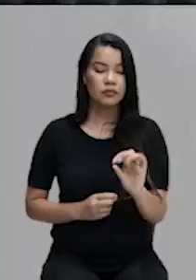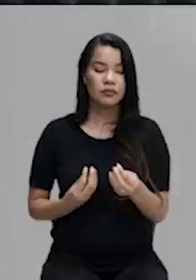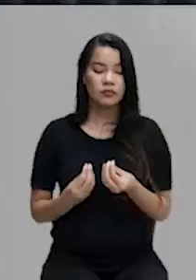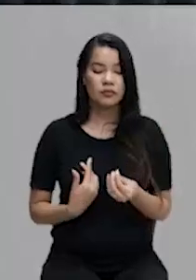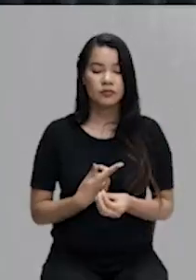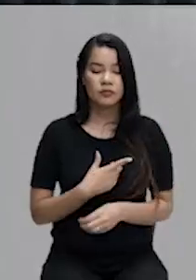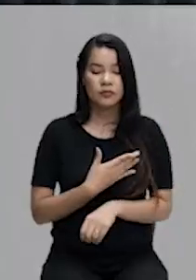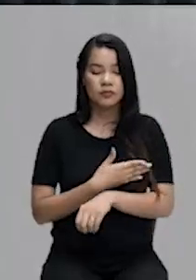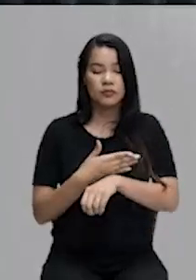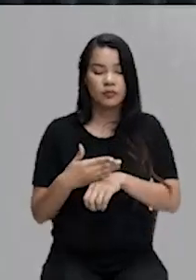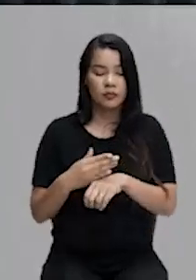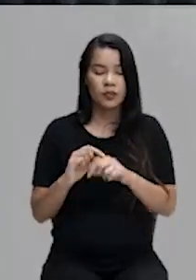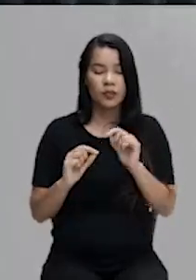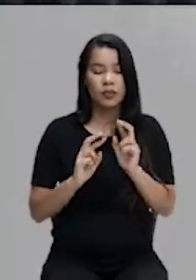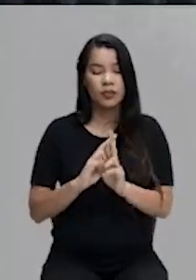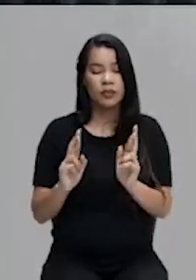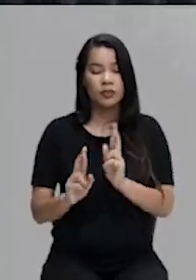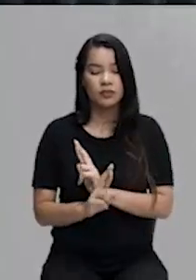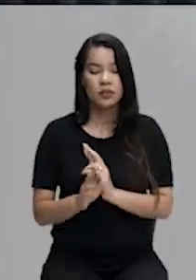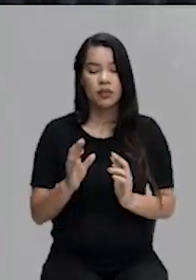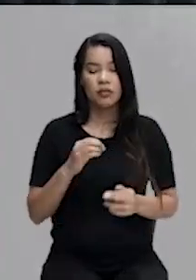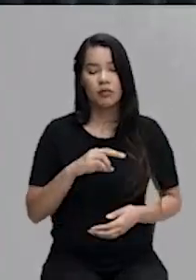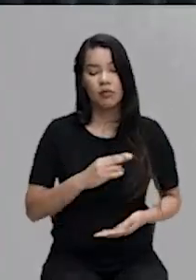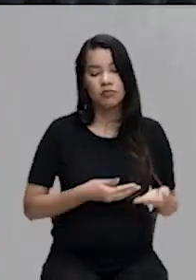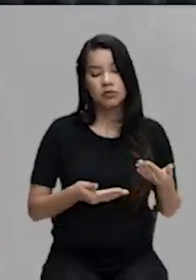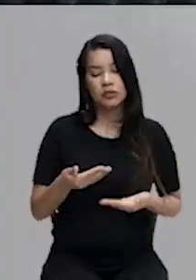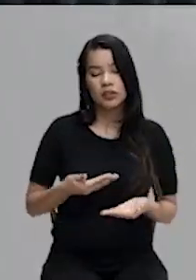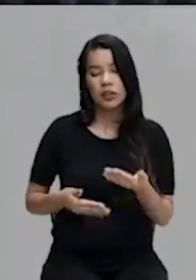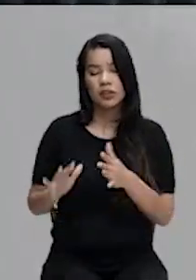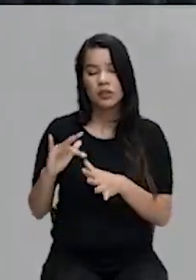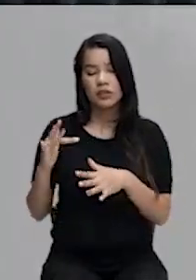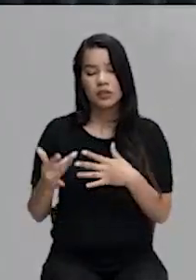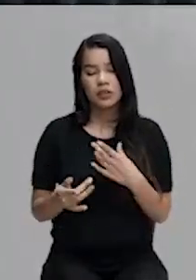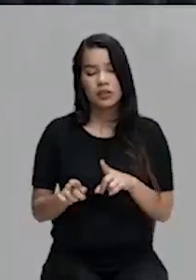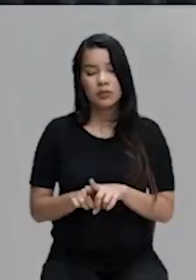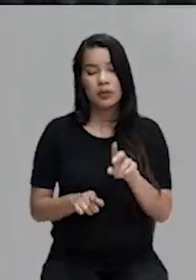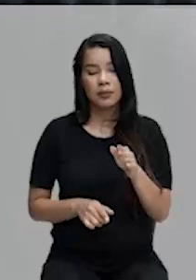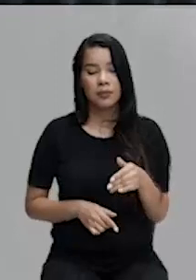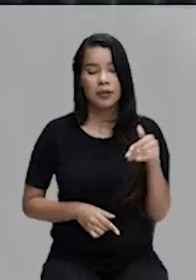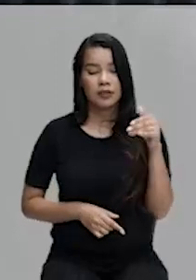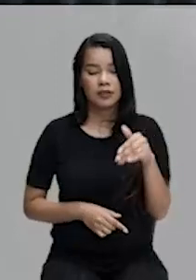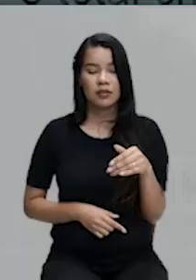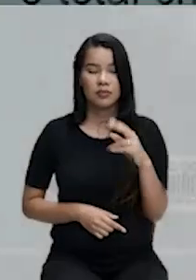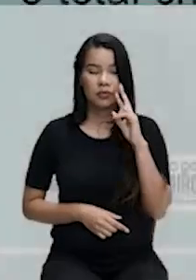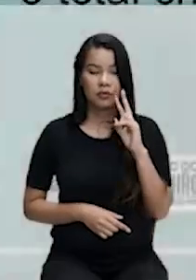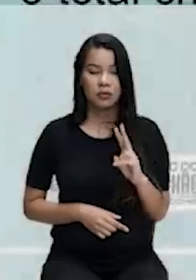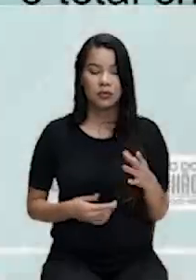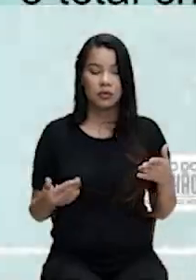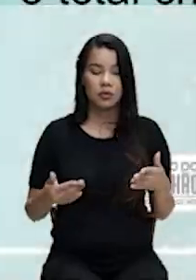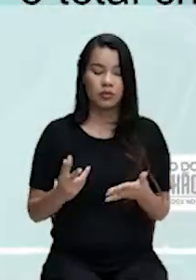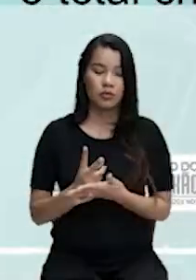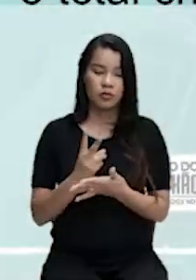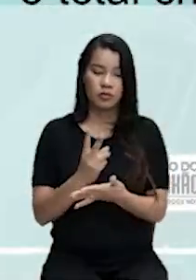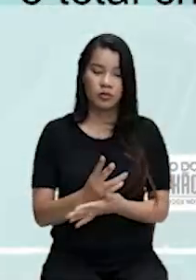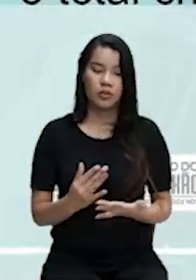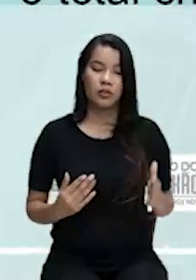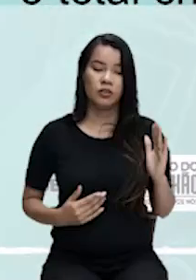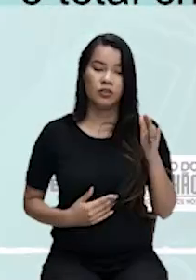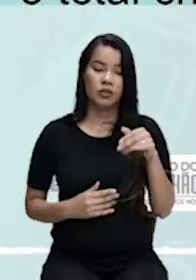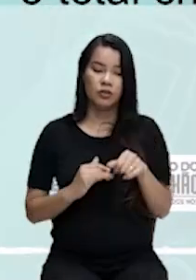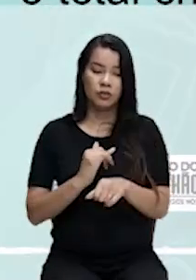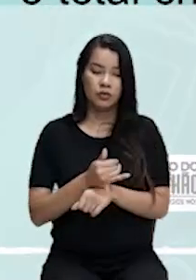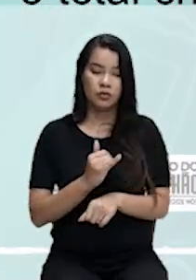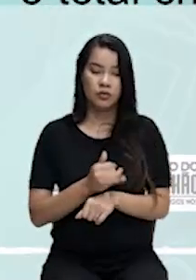redes sociais, como a gente interage e como a gente participa. Vamos lá continuar. O YouTube.